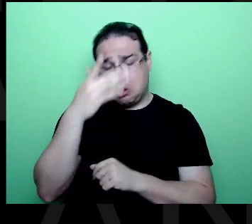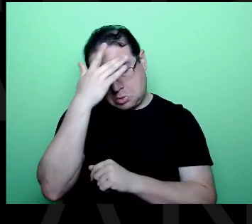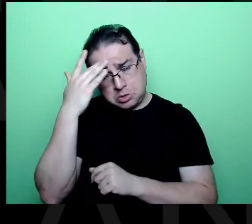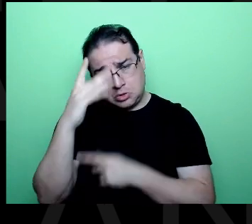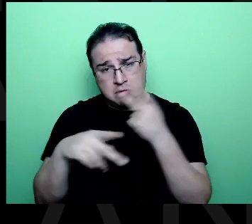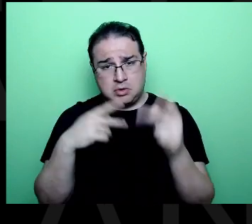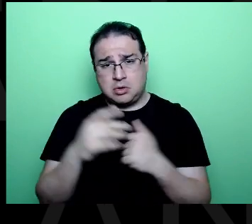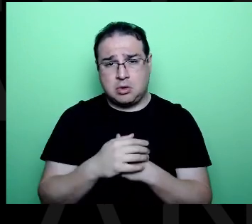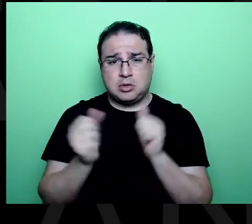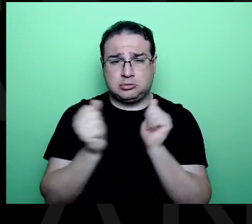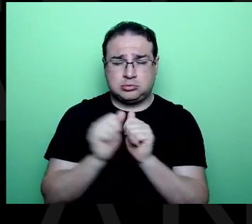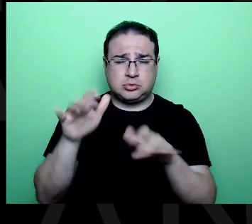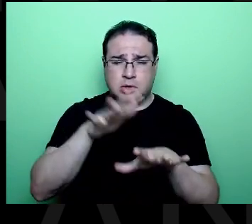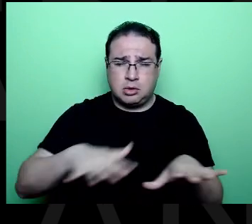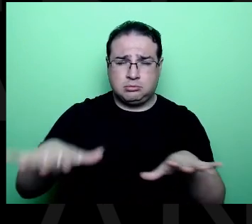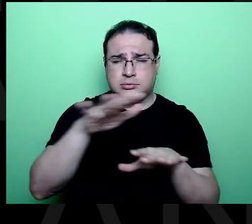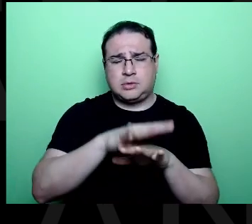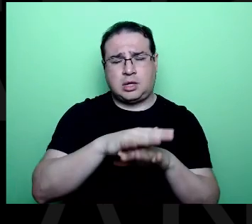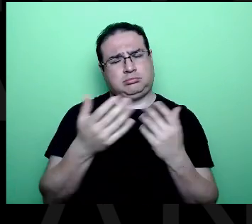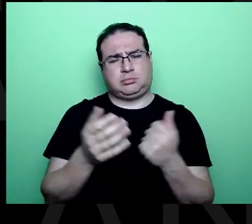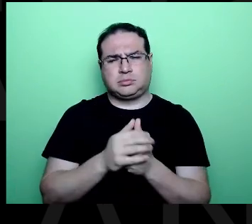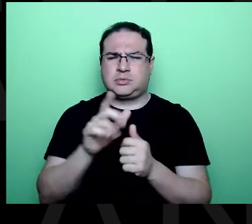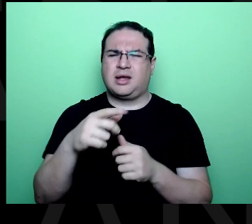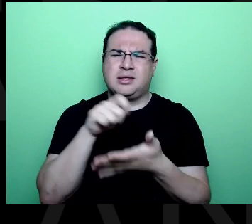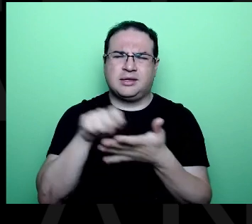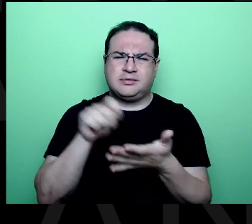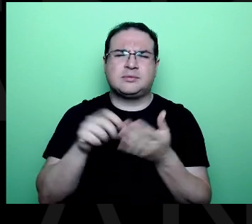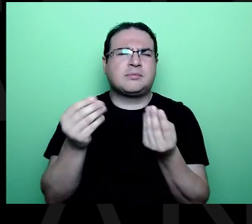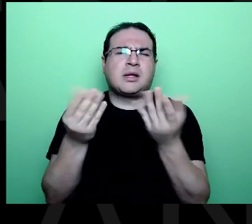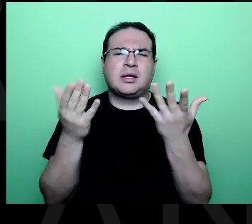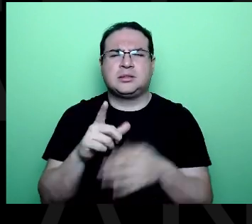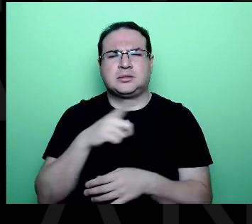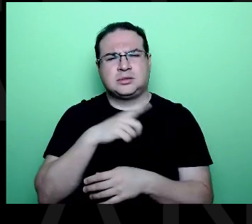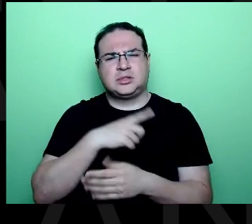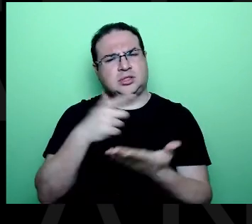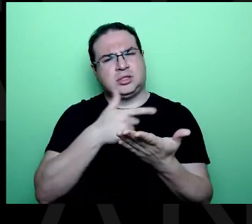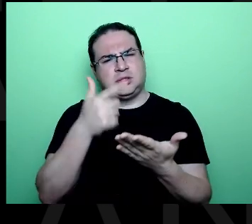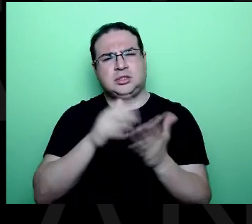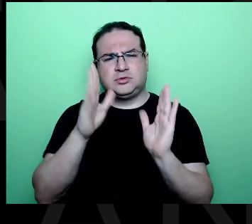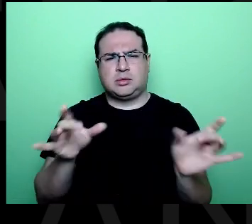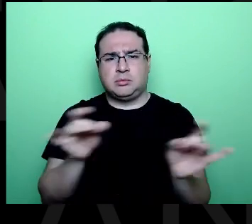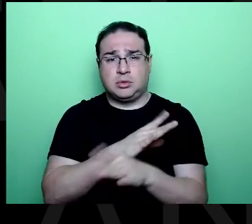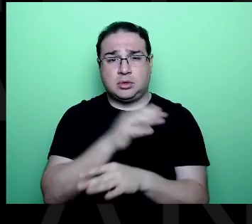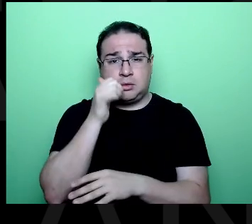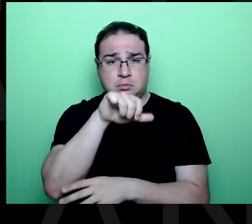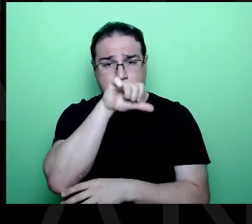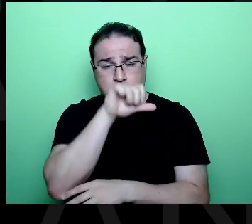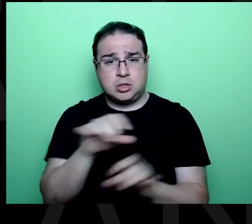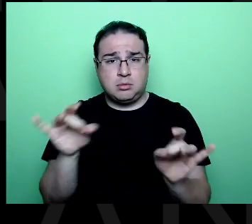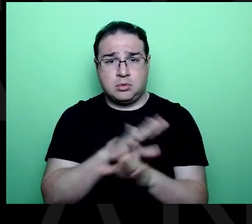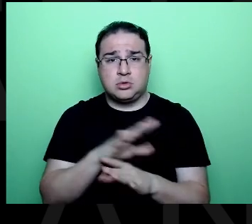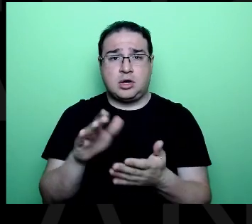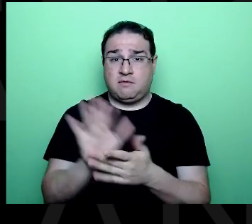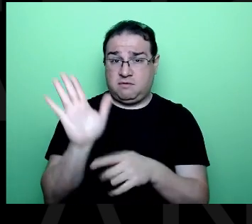às vezes uma pessoa que não é muito do meio, tudo, fala. Mas você está escrevendo isso para quê? Já existe o livro da